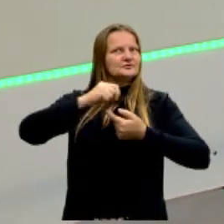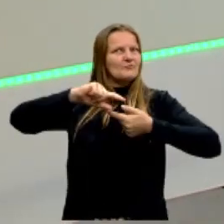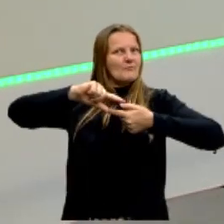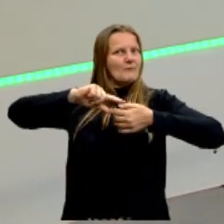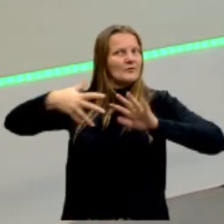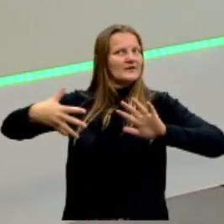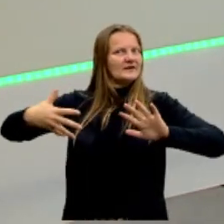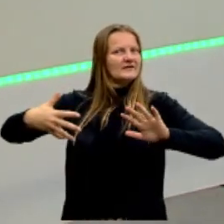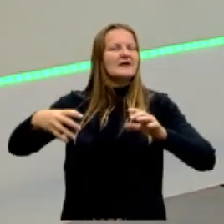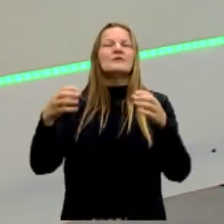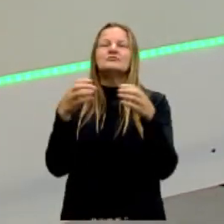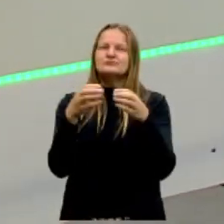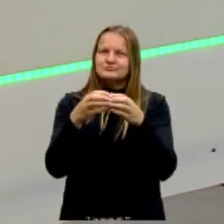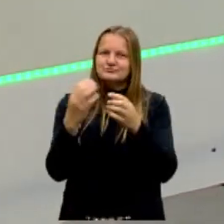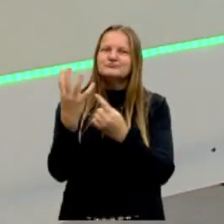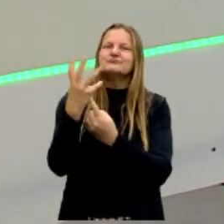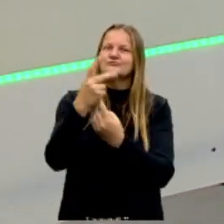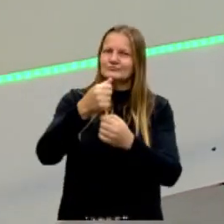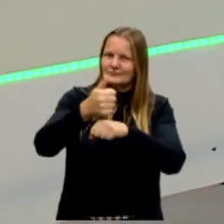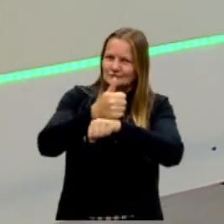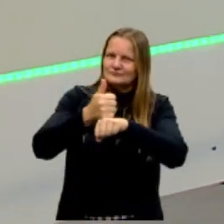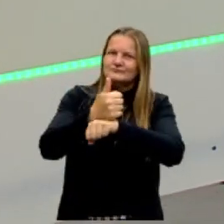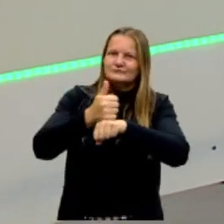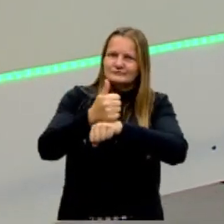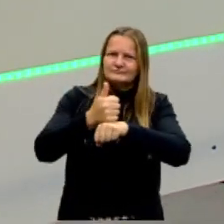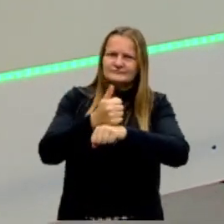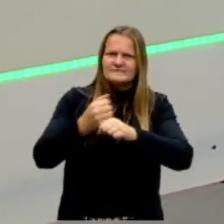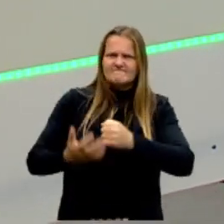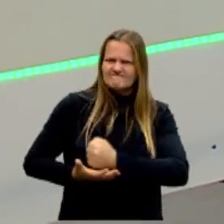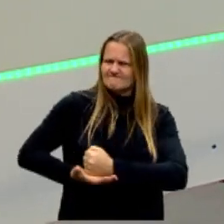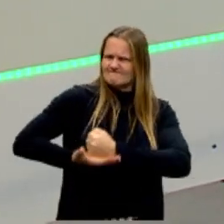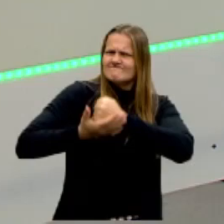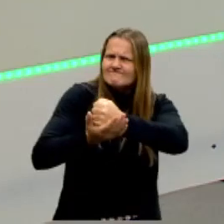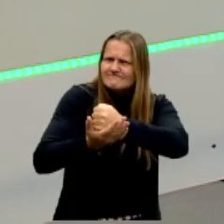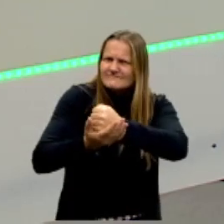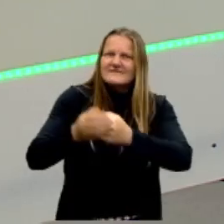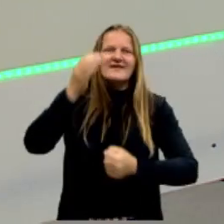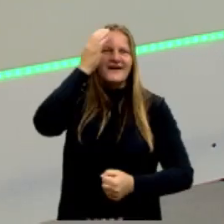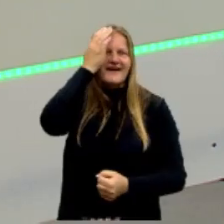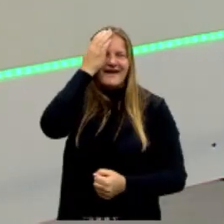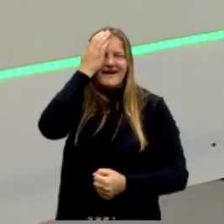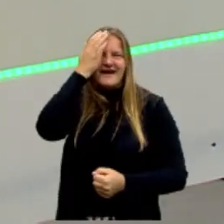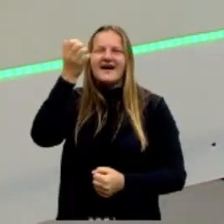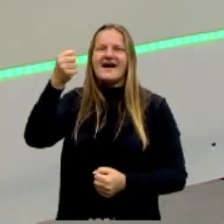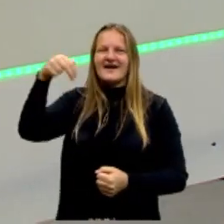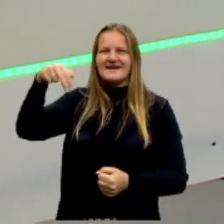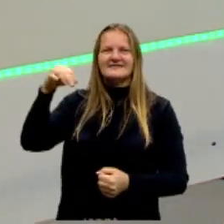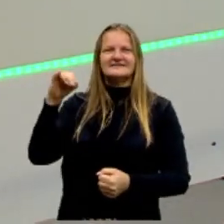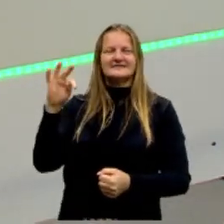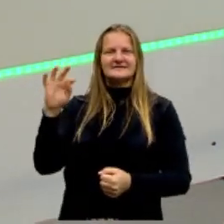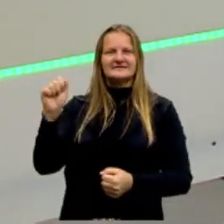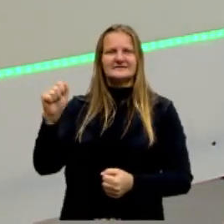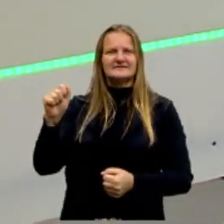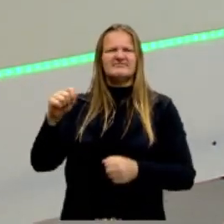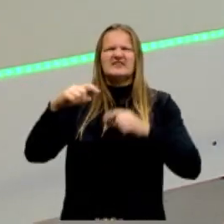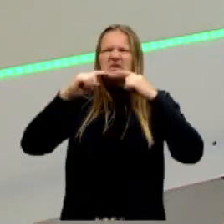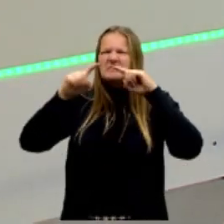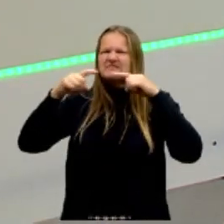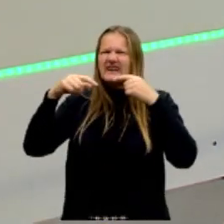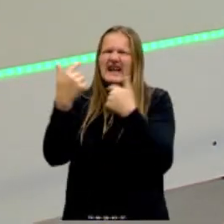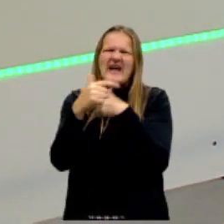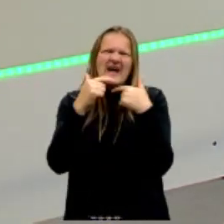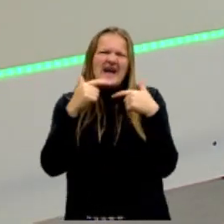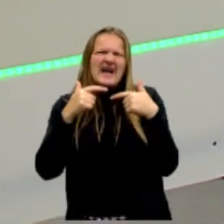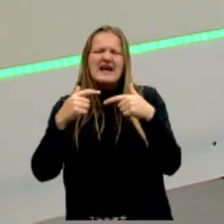um grupo de artistas que foram defender Anita Malfatti Porque ela foi ridicularizada